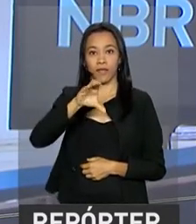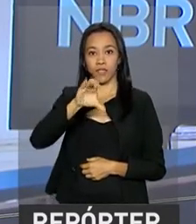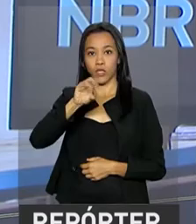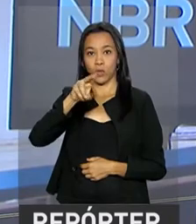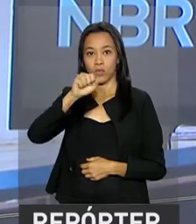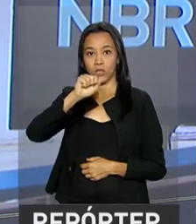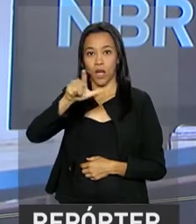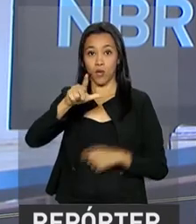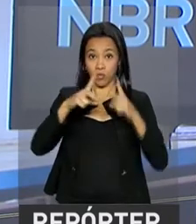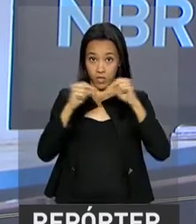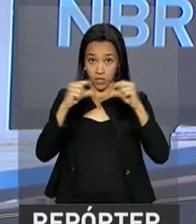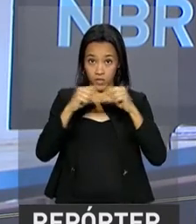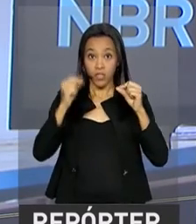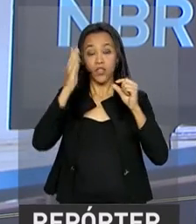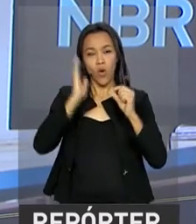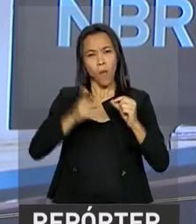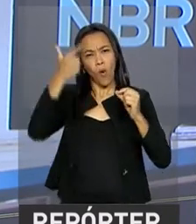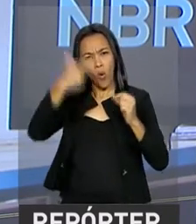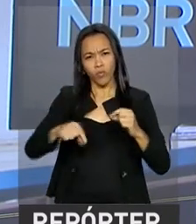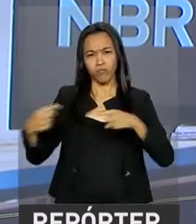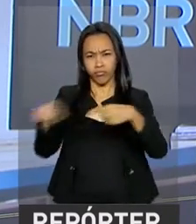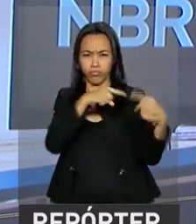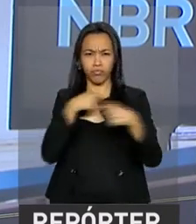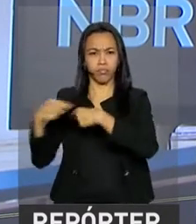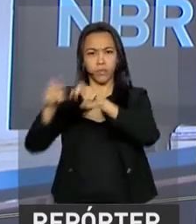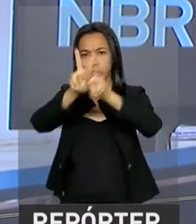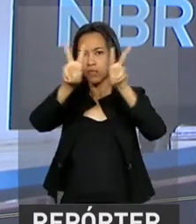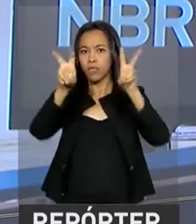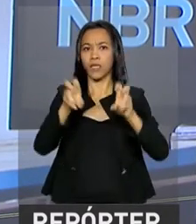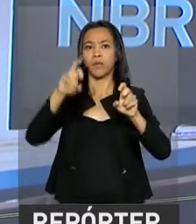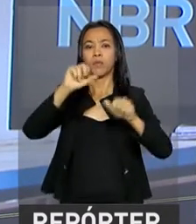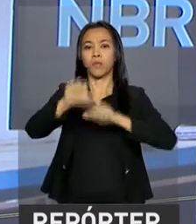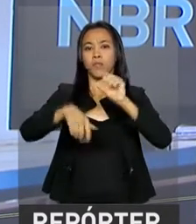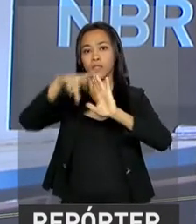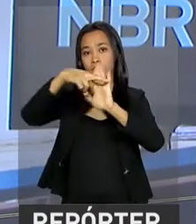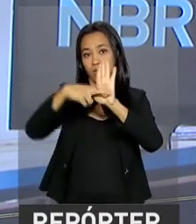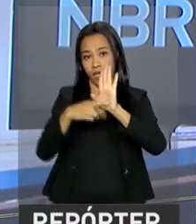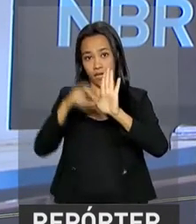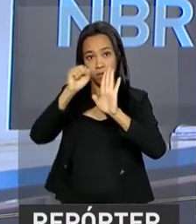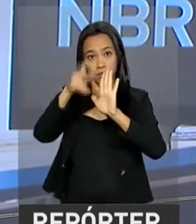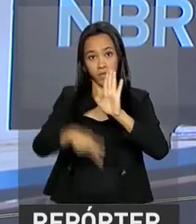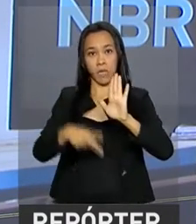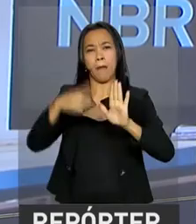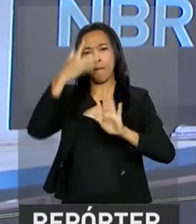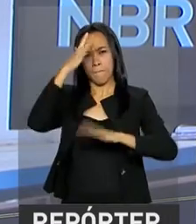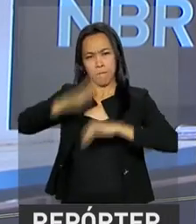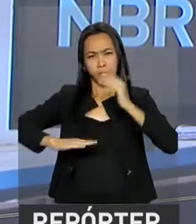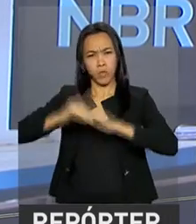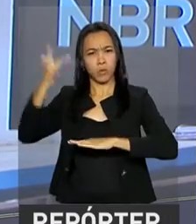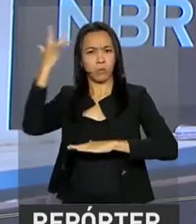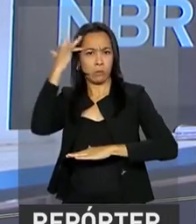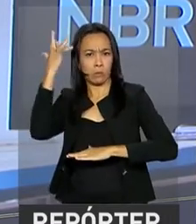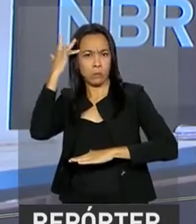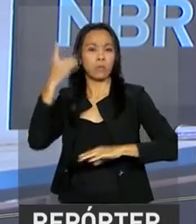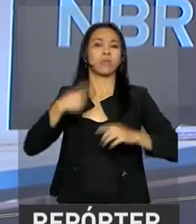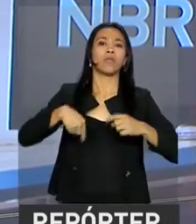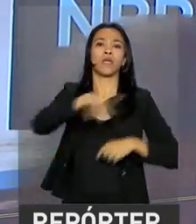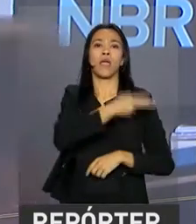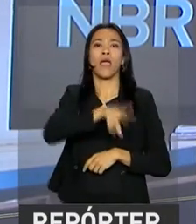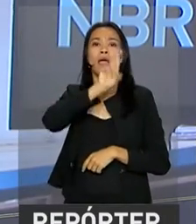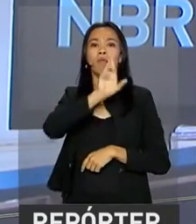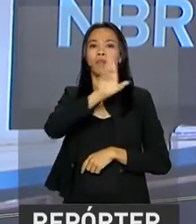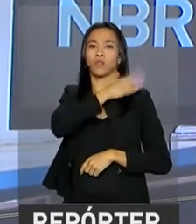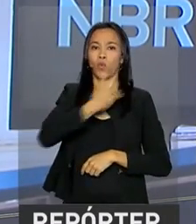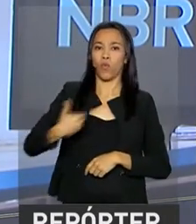um debate sobre a reforma da Previdência. Parlamentares, especialistas e representantes do governo